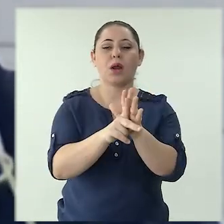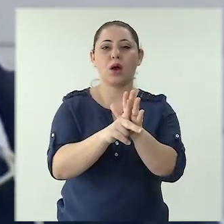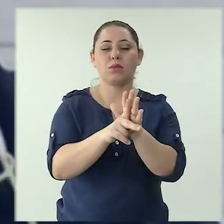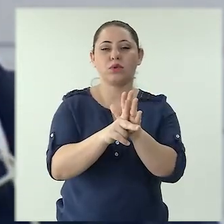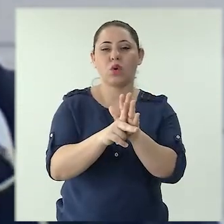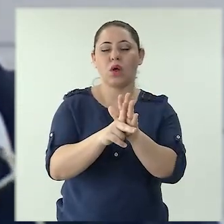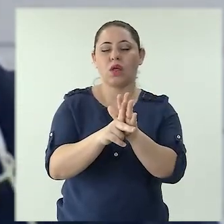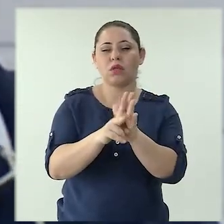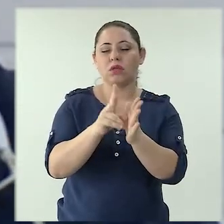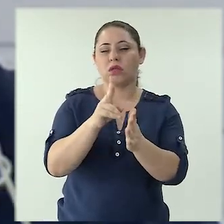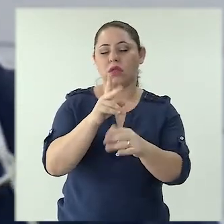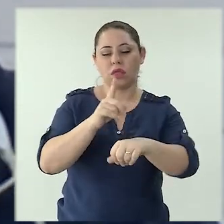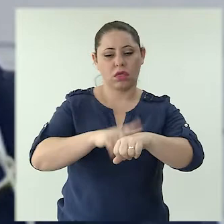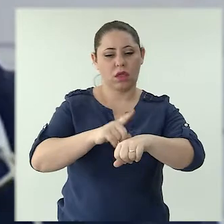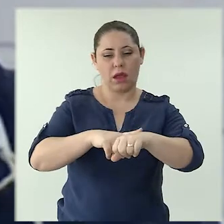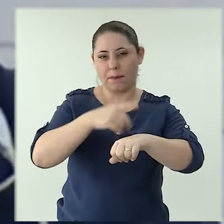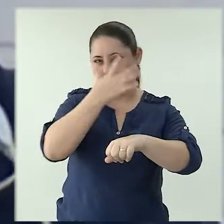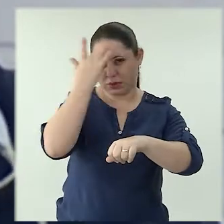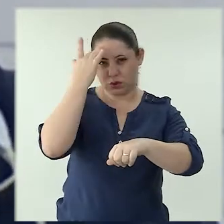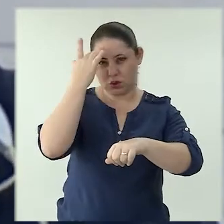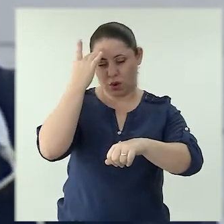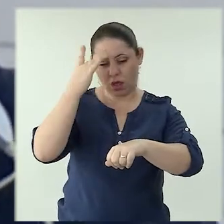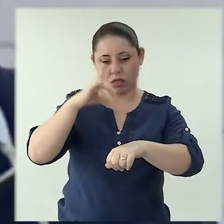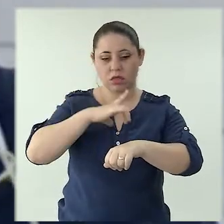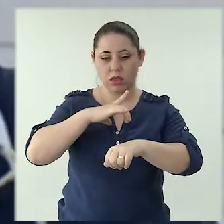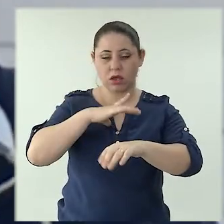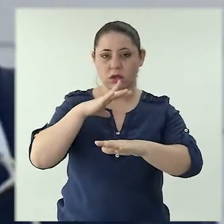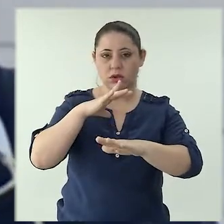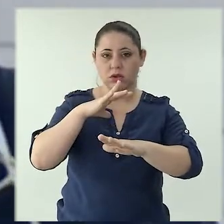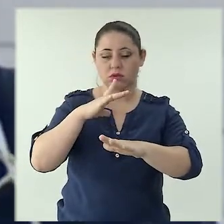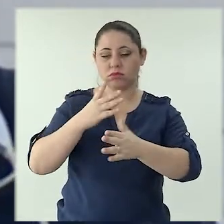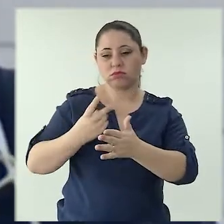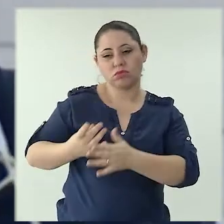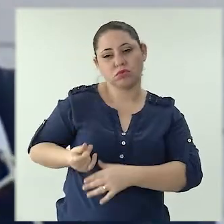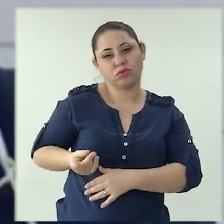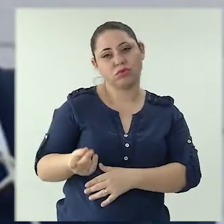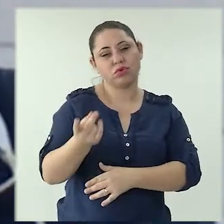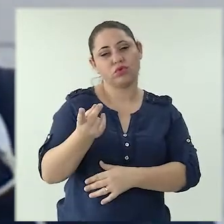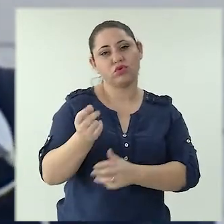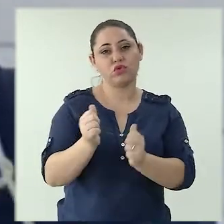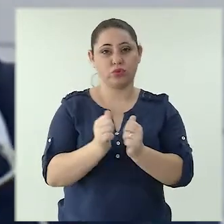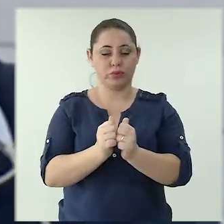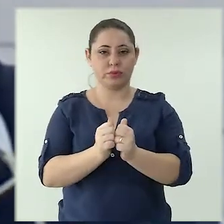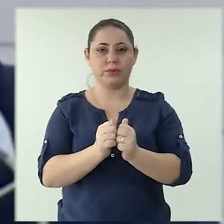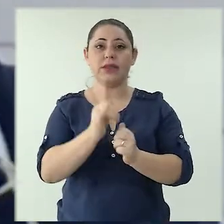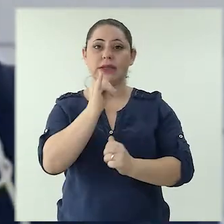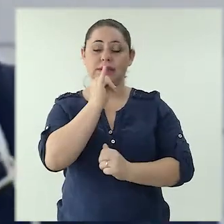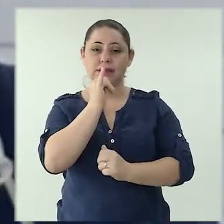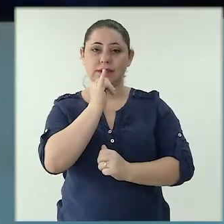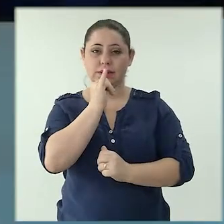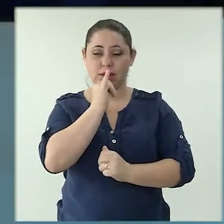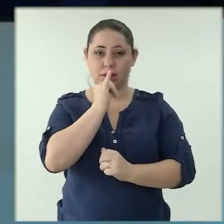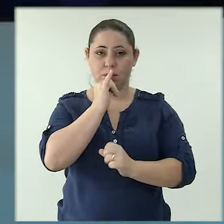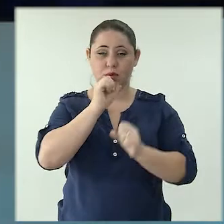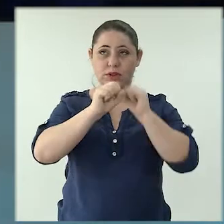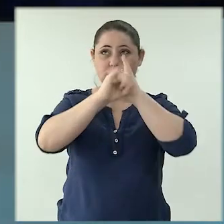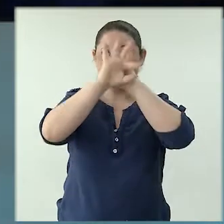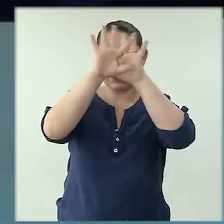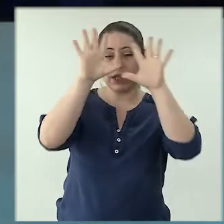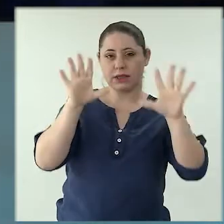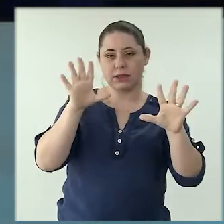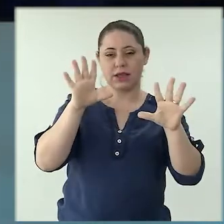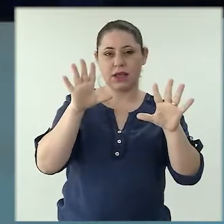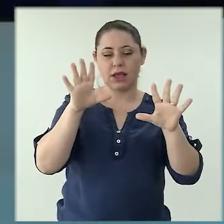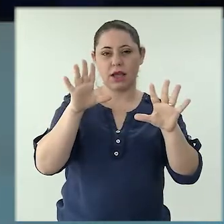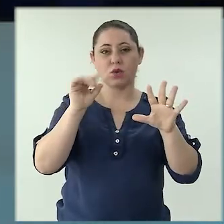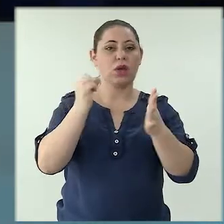posse prolongada e ininterrupta. Então, a gente tem várias formas de aquisição de propriedade. Por exemplo, para ficar mais fácil